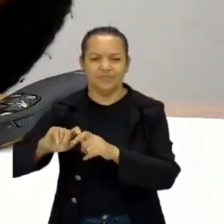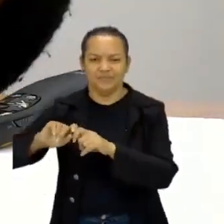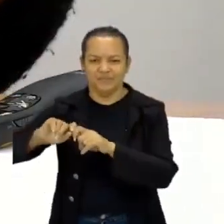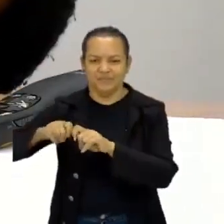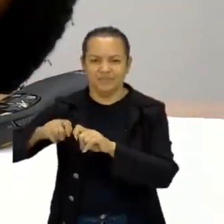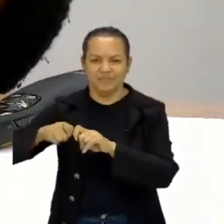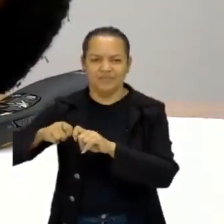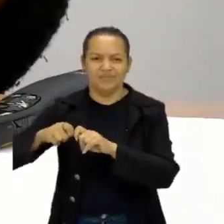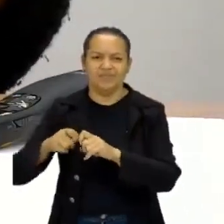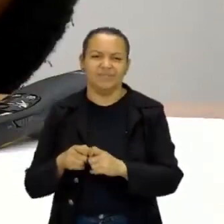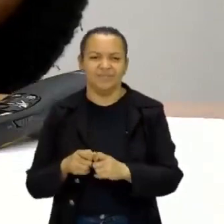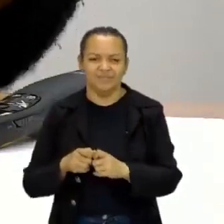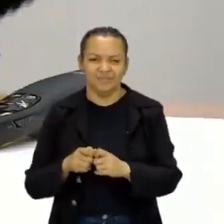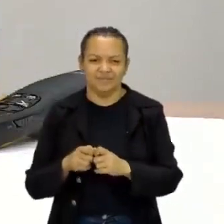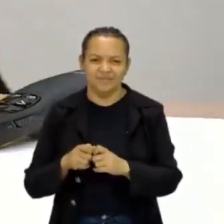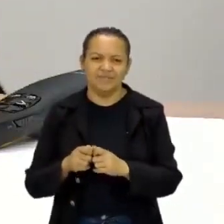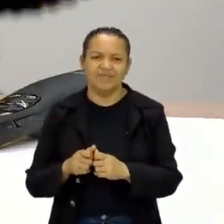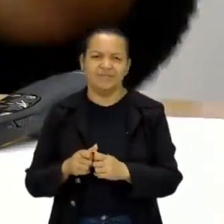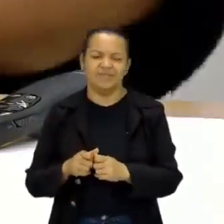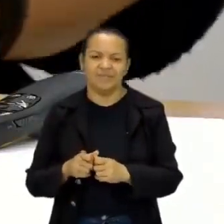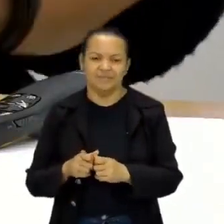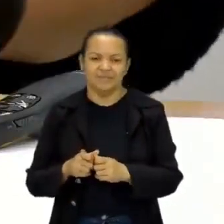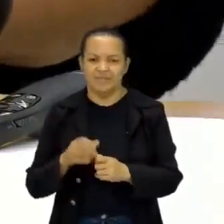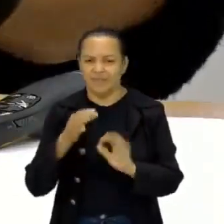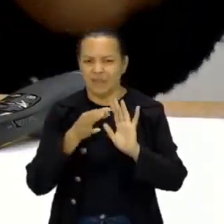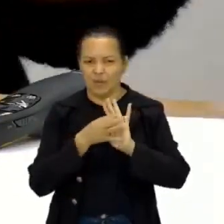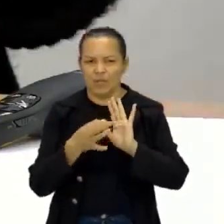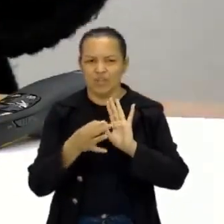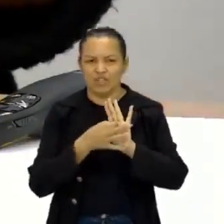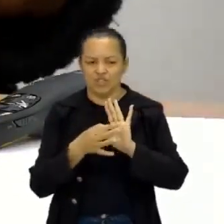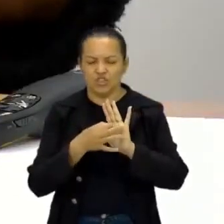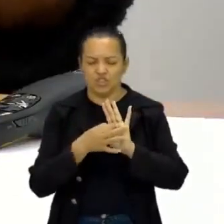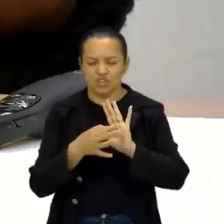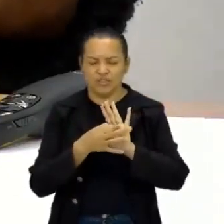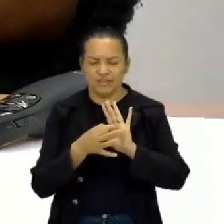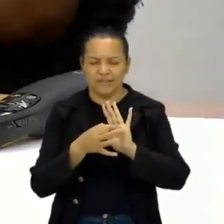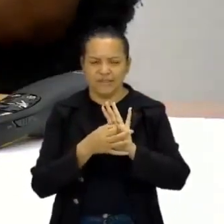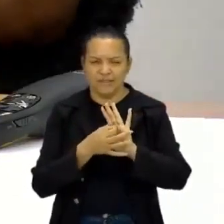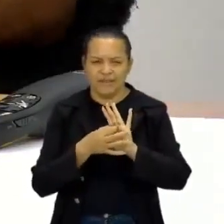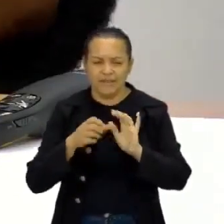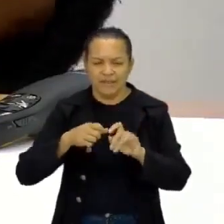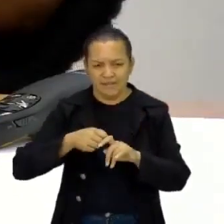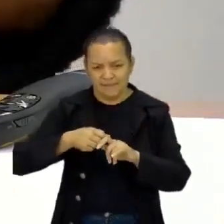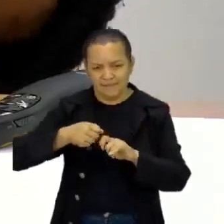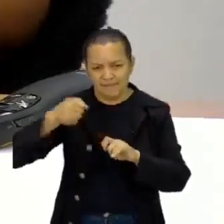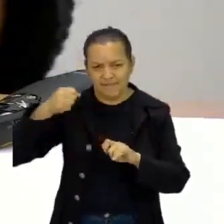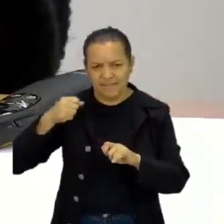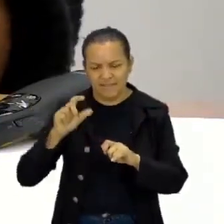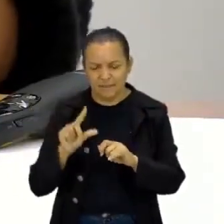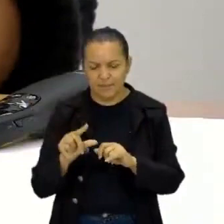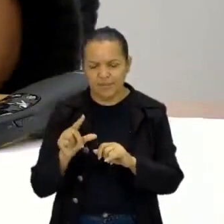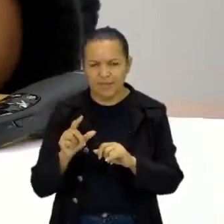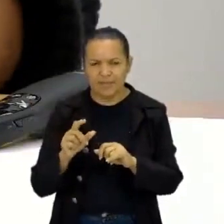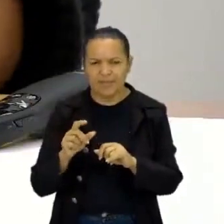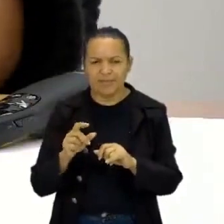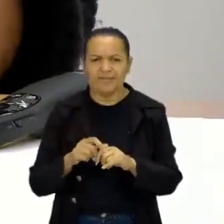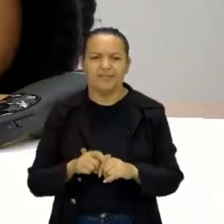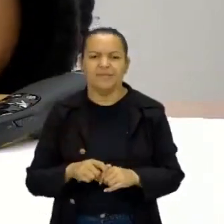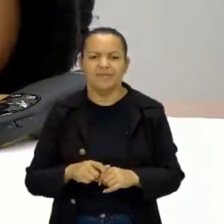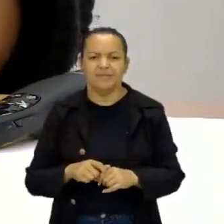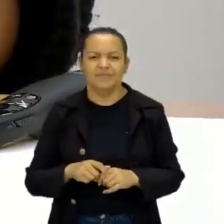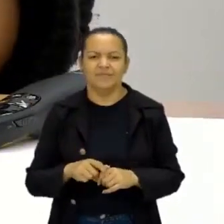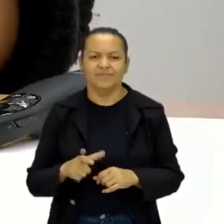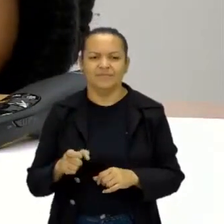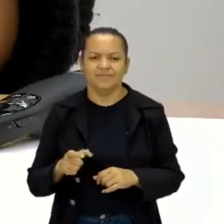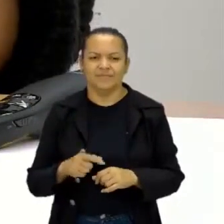Quando desencapa o fio, uma dica, eu trouxe aqui meu alicatezinho que eu comprei, que ele é menor, mas qualquer